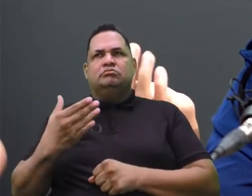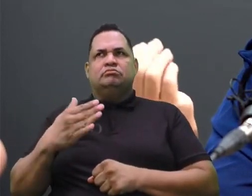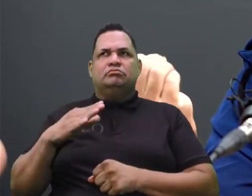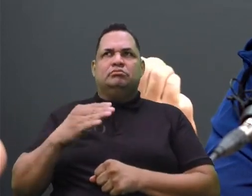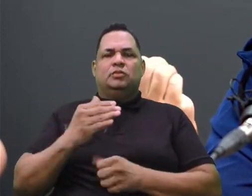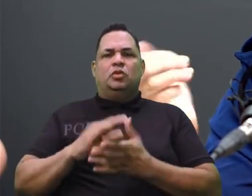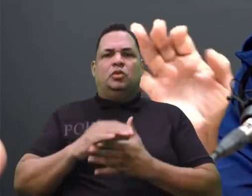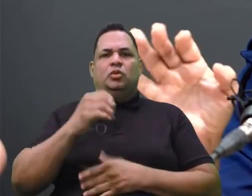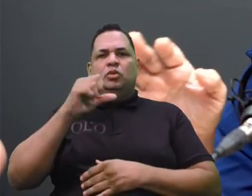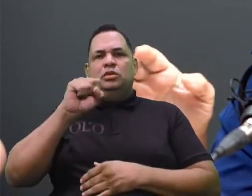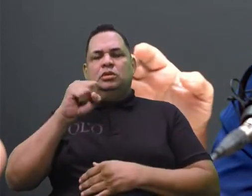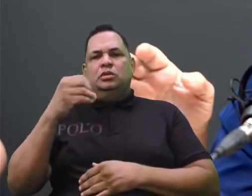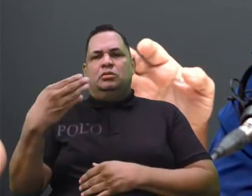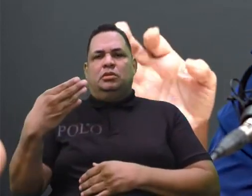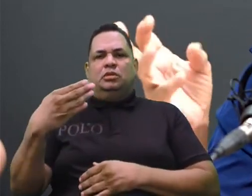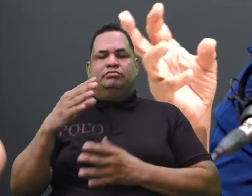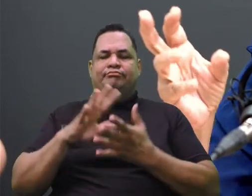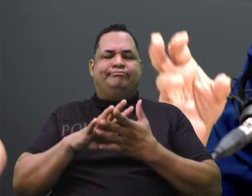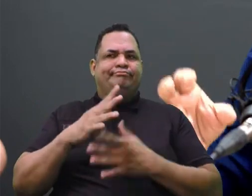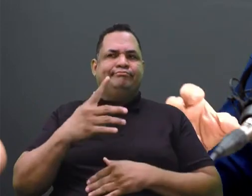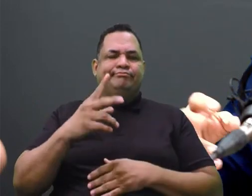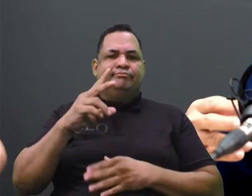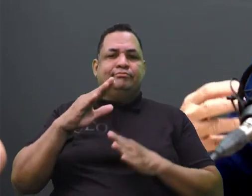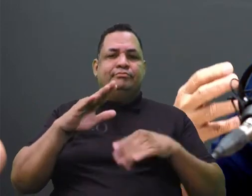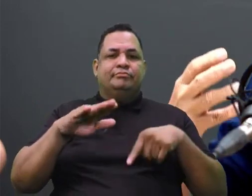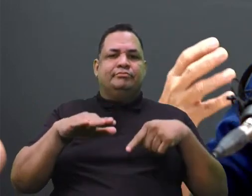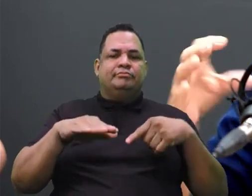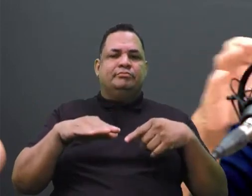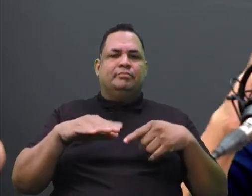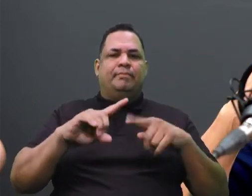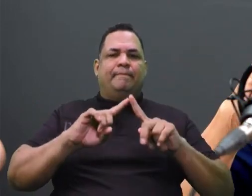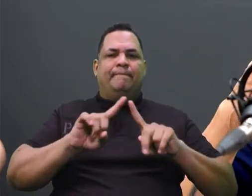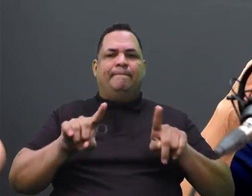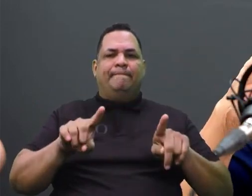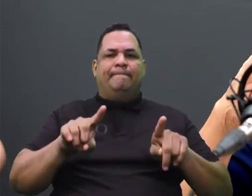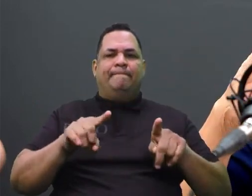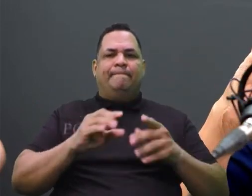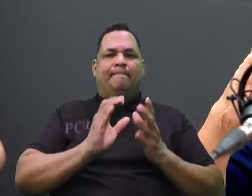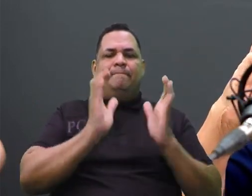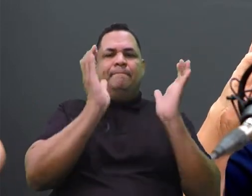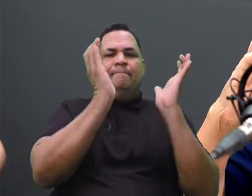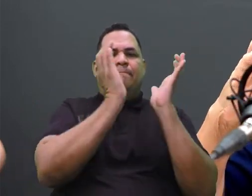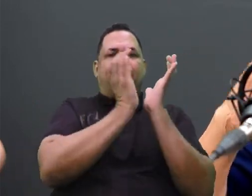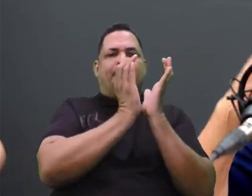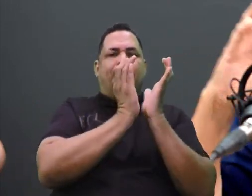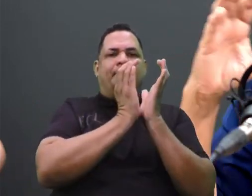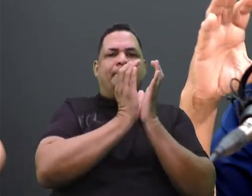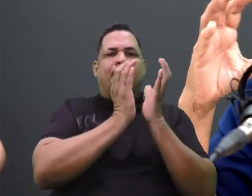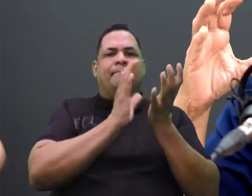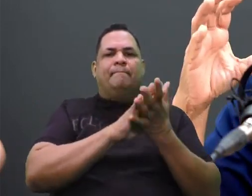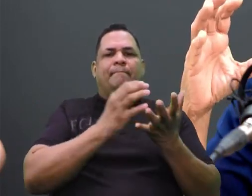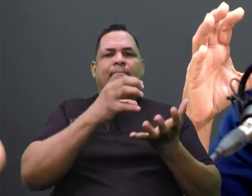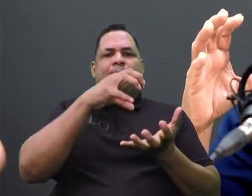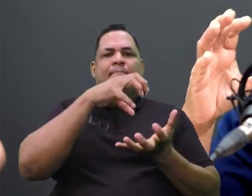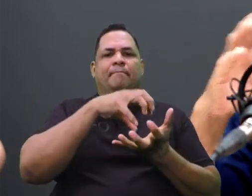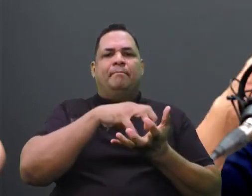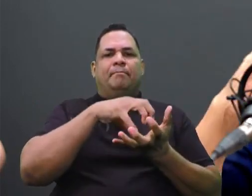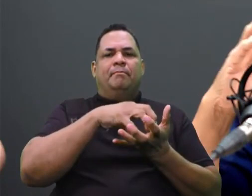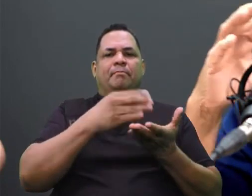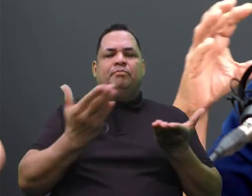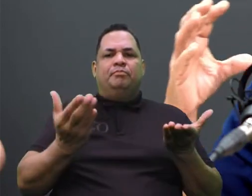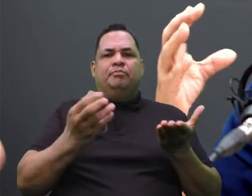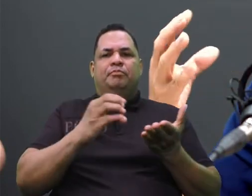84, 83, não lembro. Mas lá já o Sene era um centro, como ainda é,